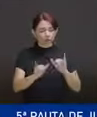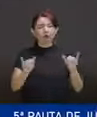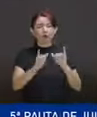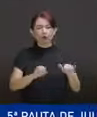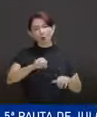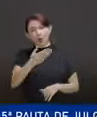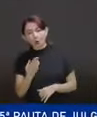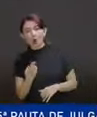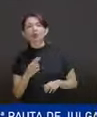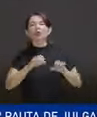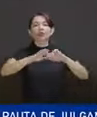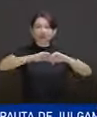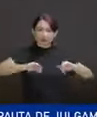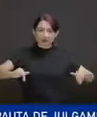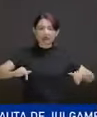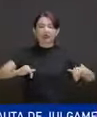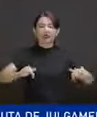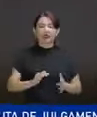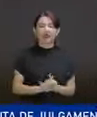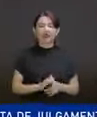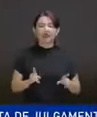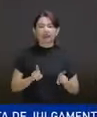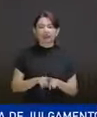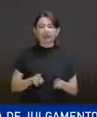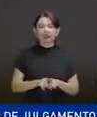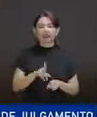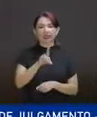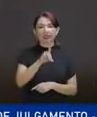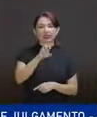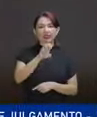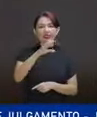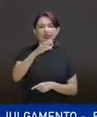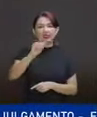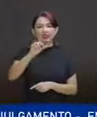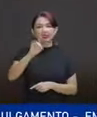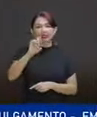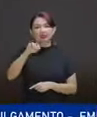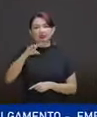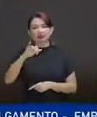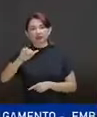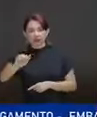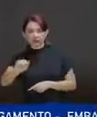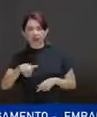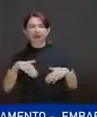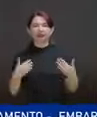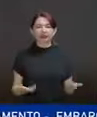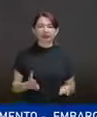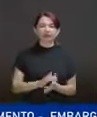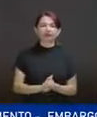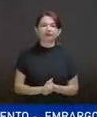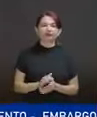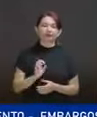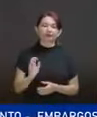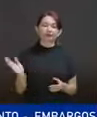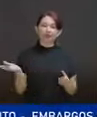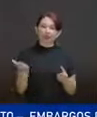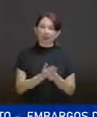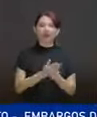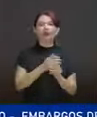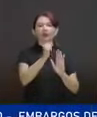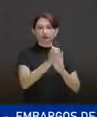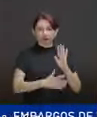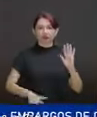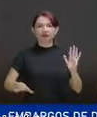isolada, e que a apresentação da tese de decadência somente em sede de segundos embargos, deixando claro